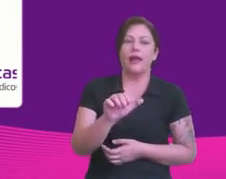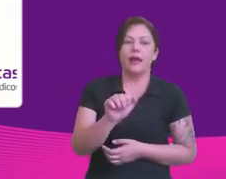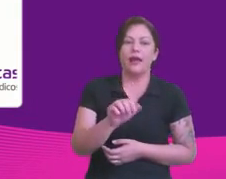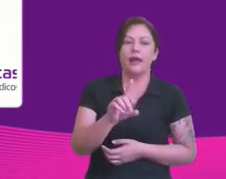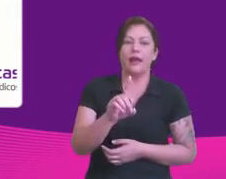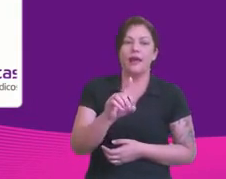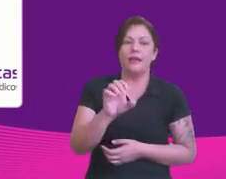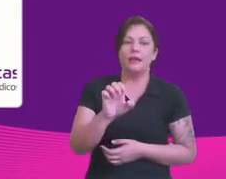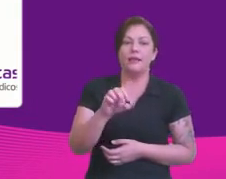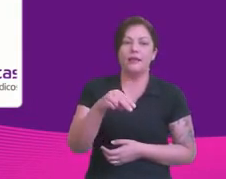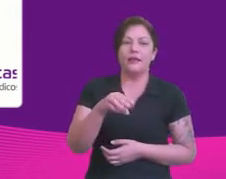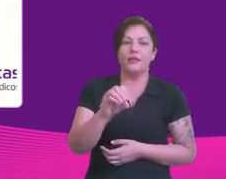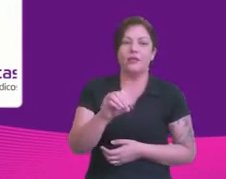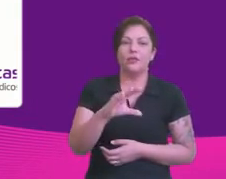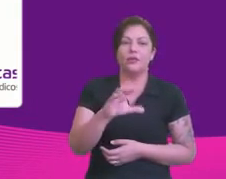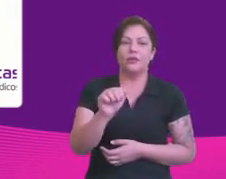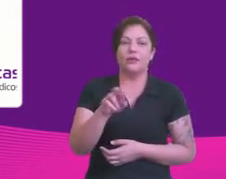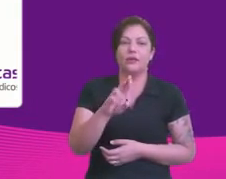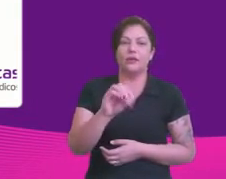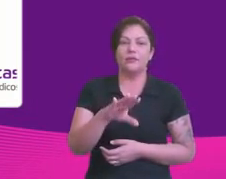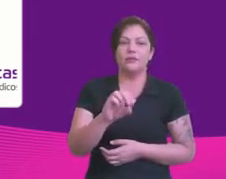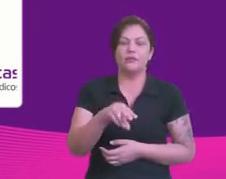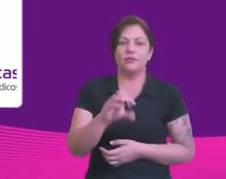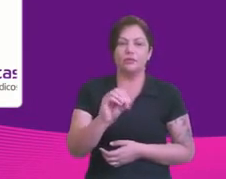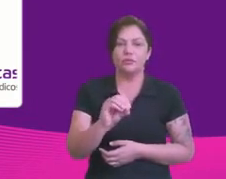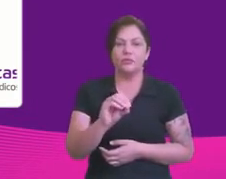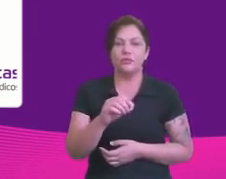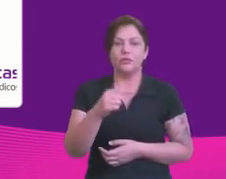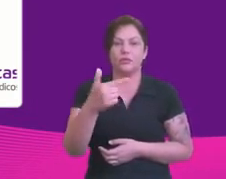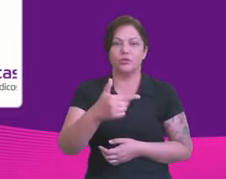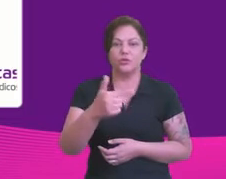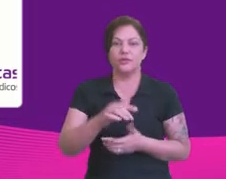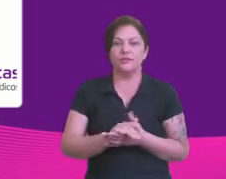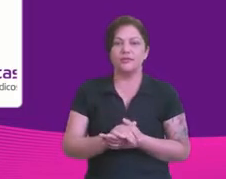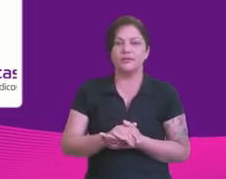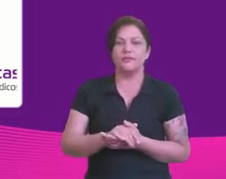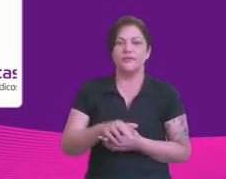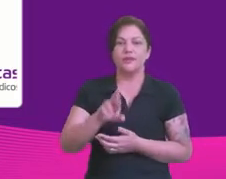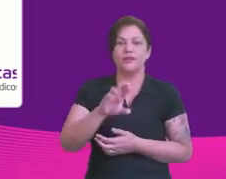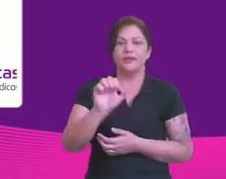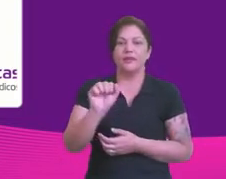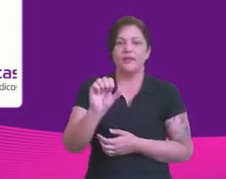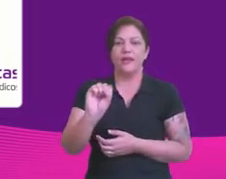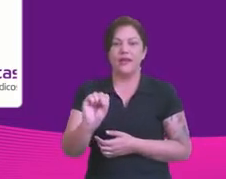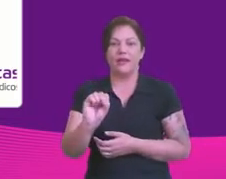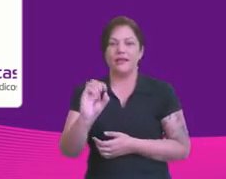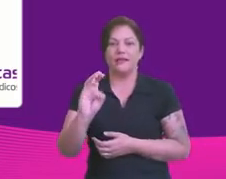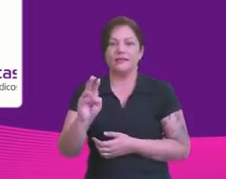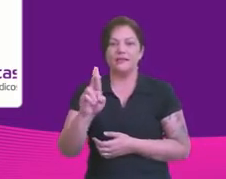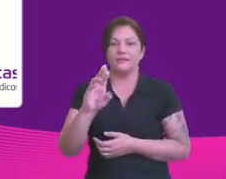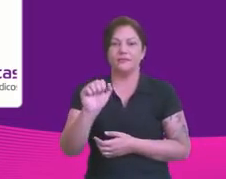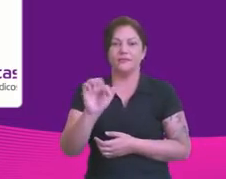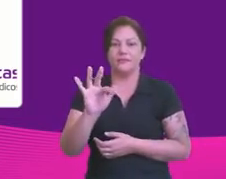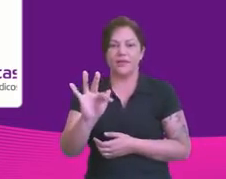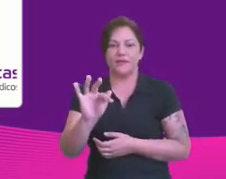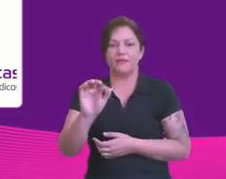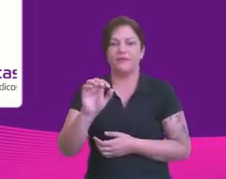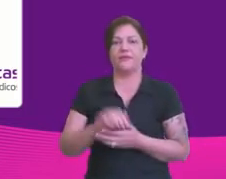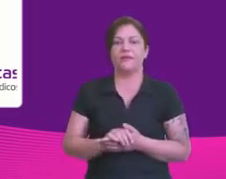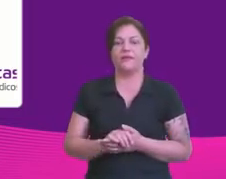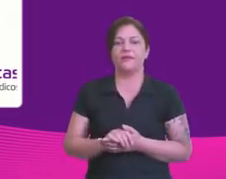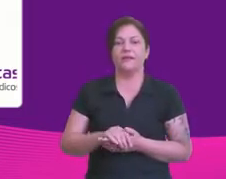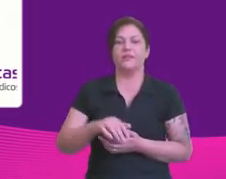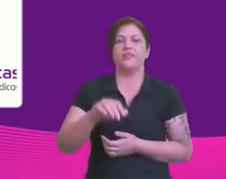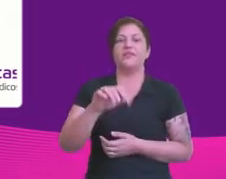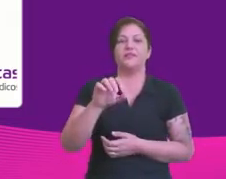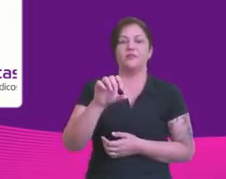sigmoide, Ras-Bihar selvagem, com estabilidade de microsatélite, um CEA inicial